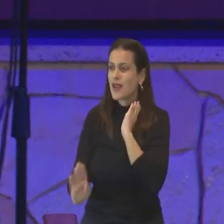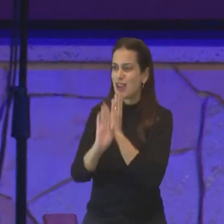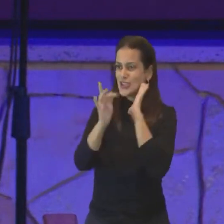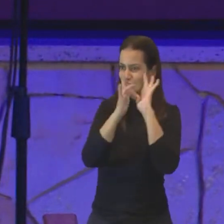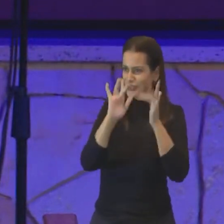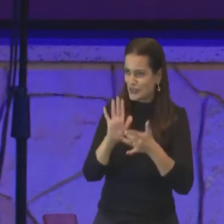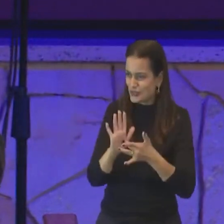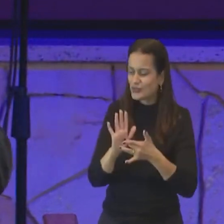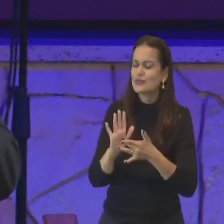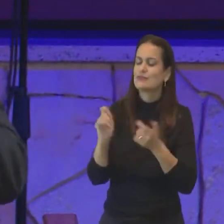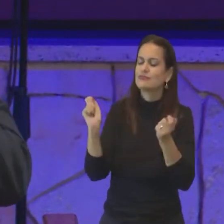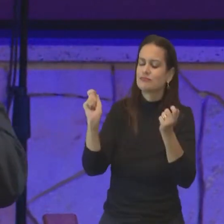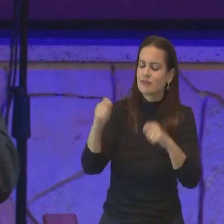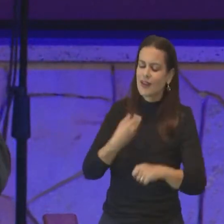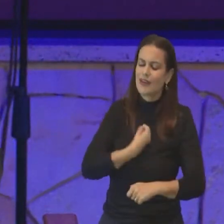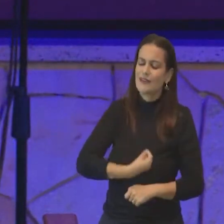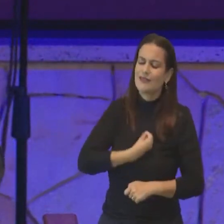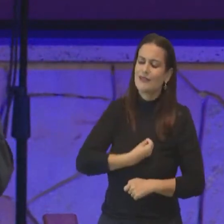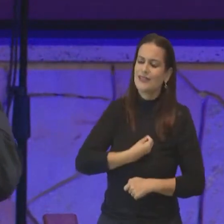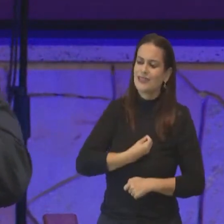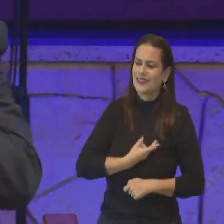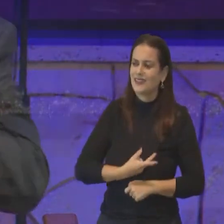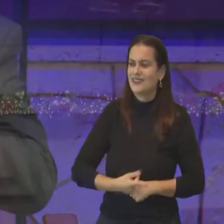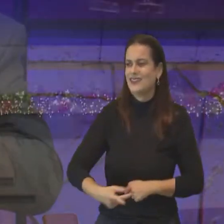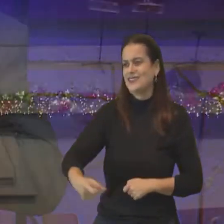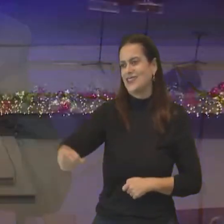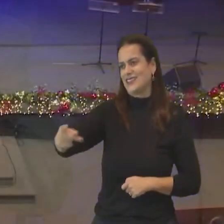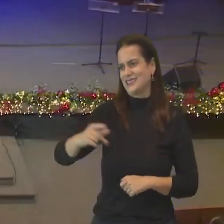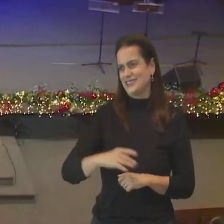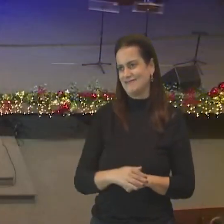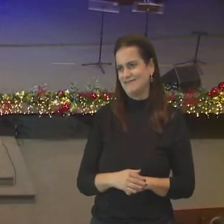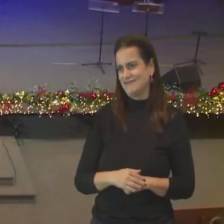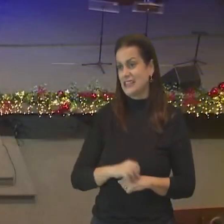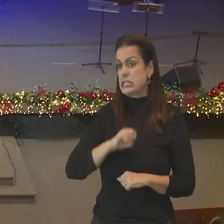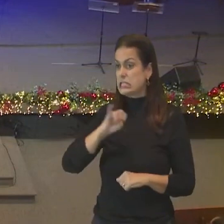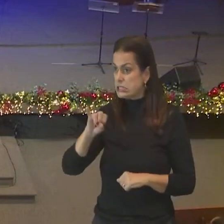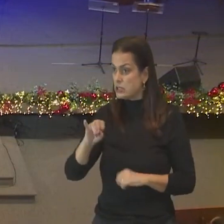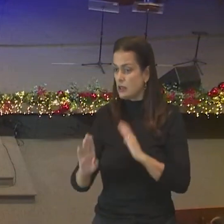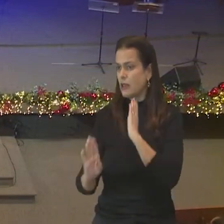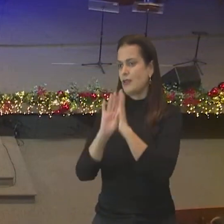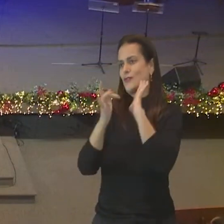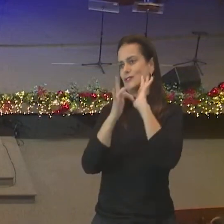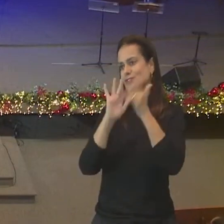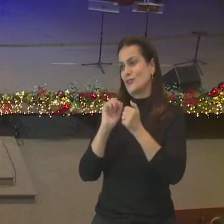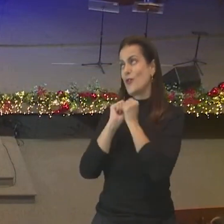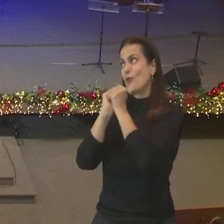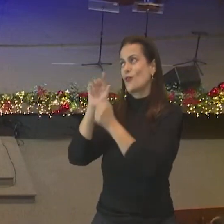ele possibilita a vida e vida eterna com Deus.